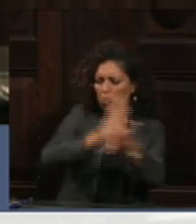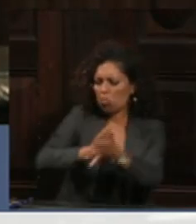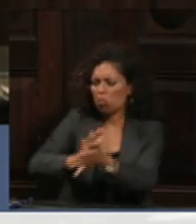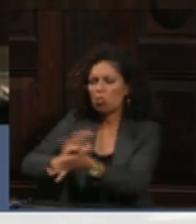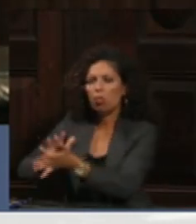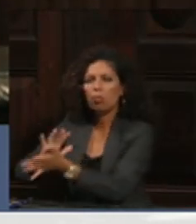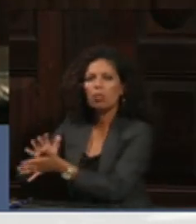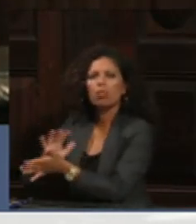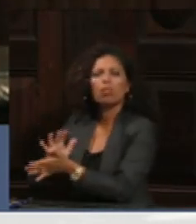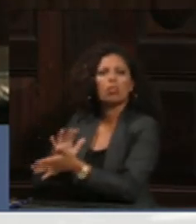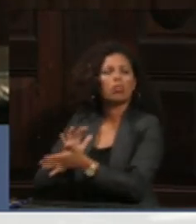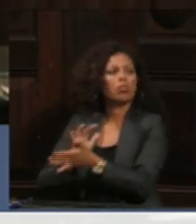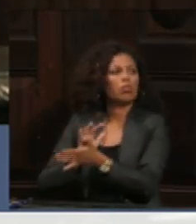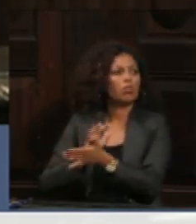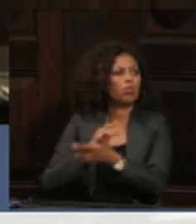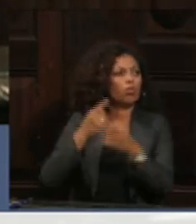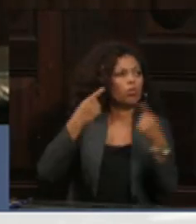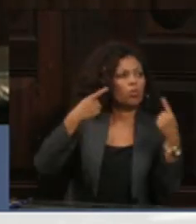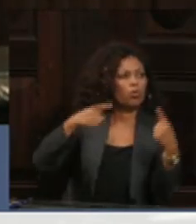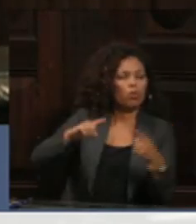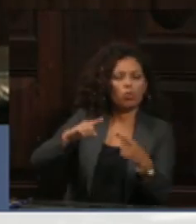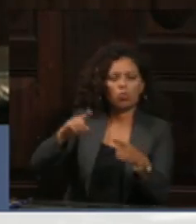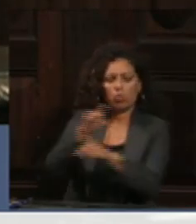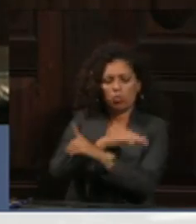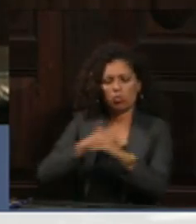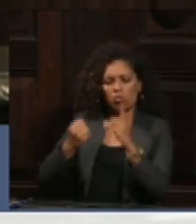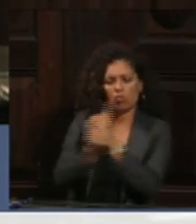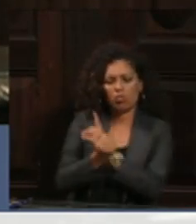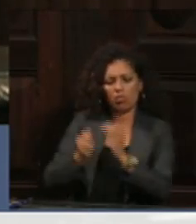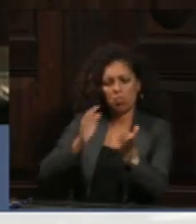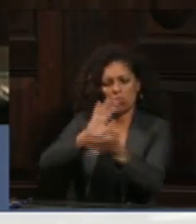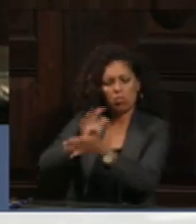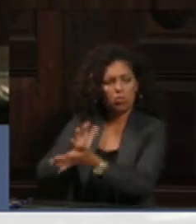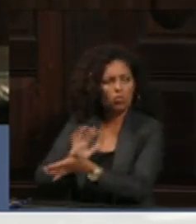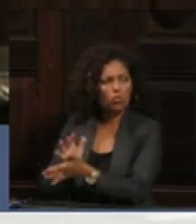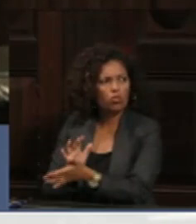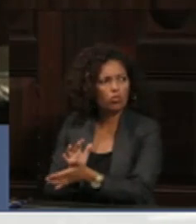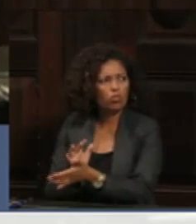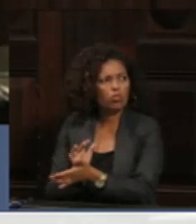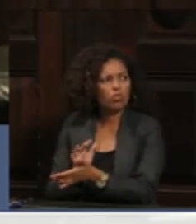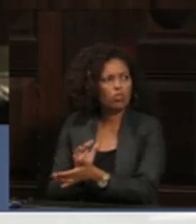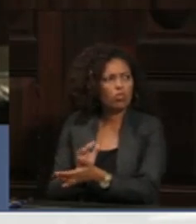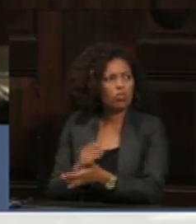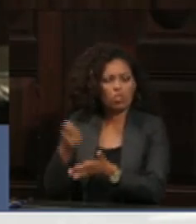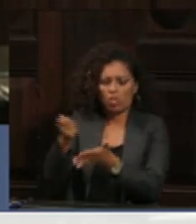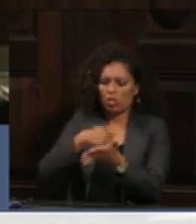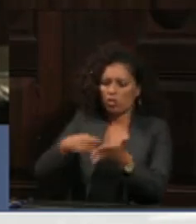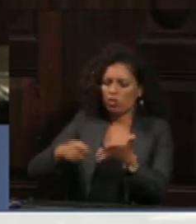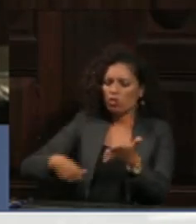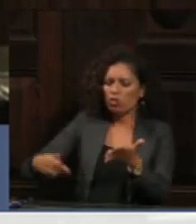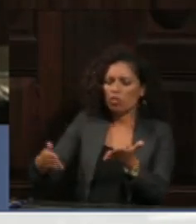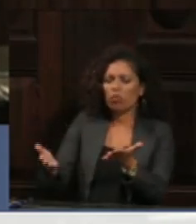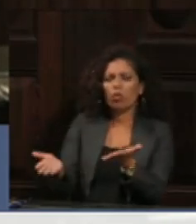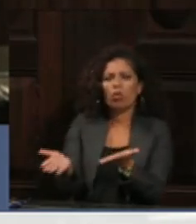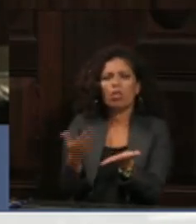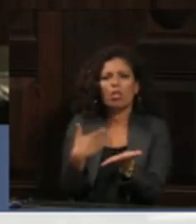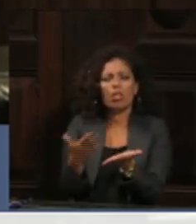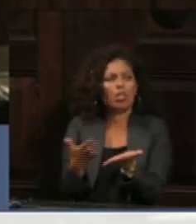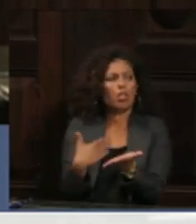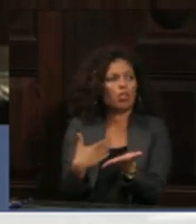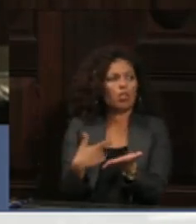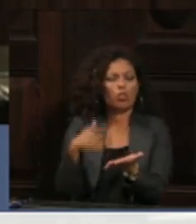estrutura racista dessa sociedade, e que escreveu o livro